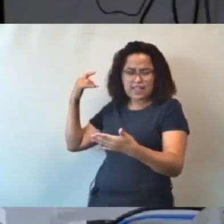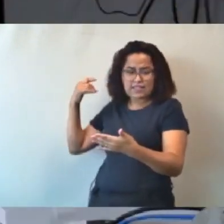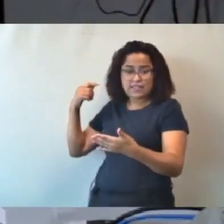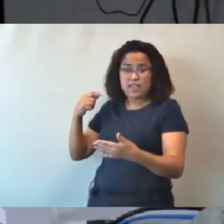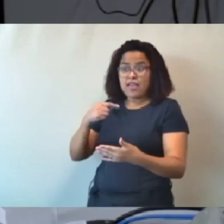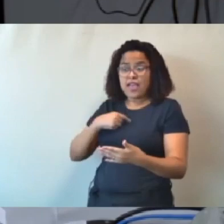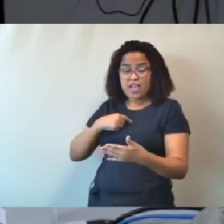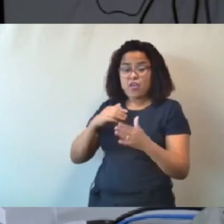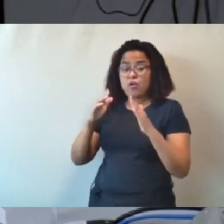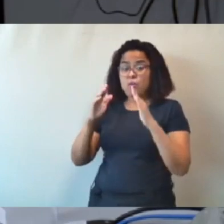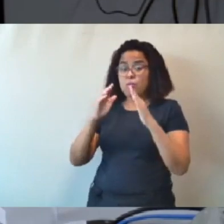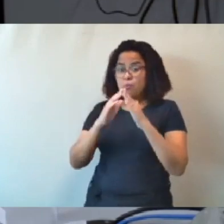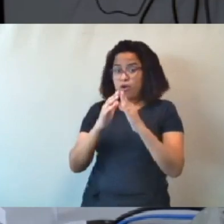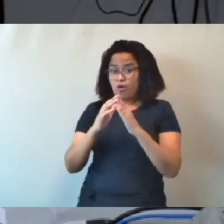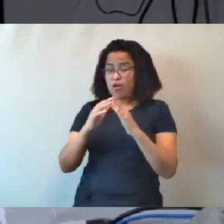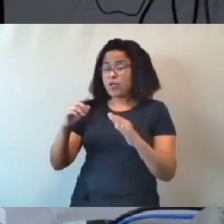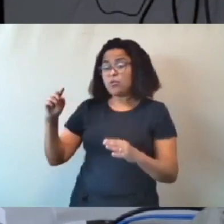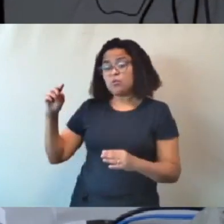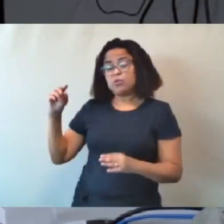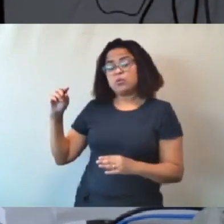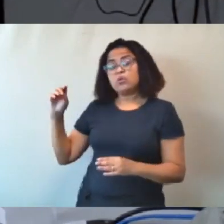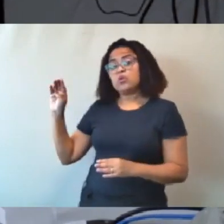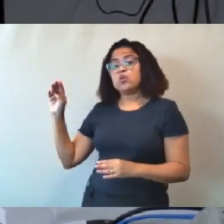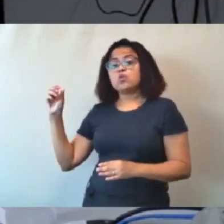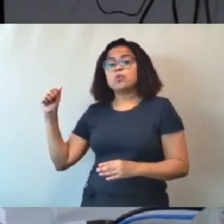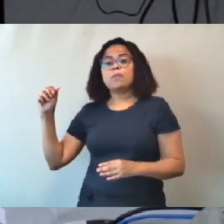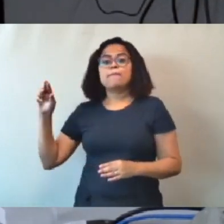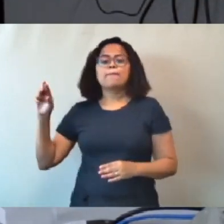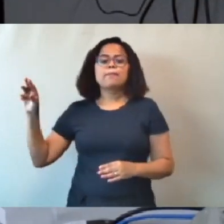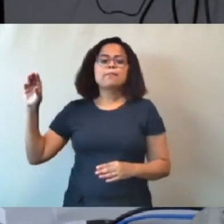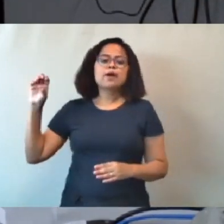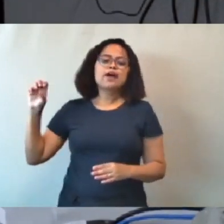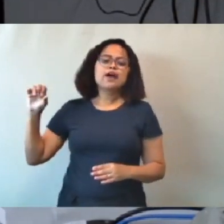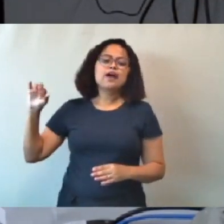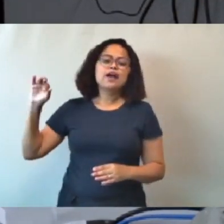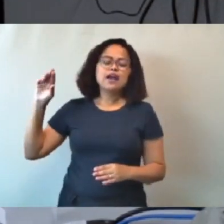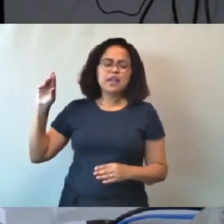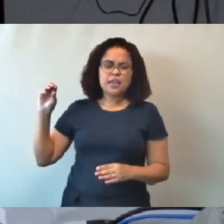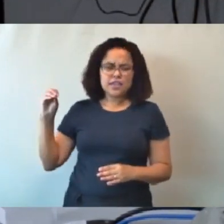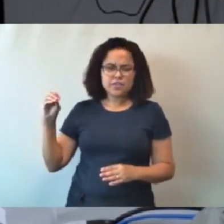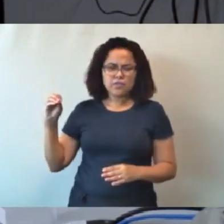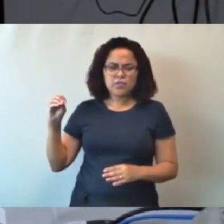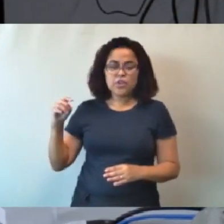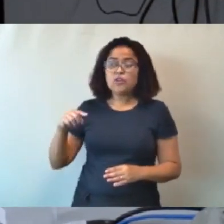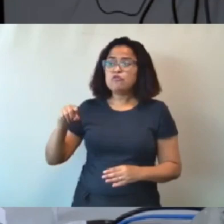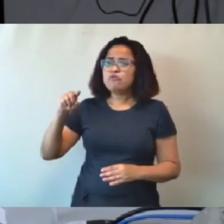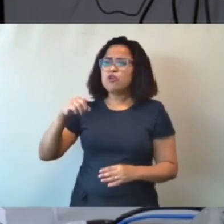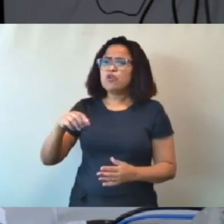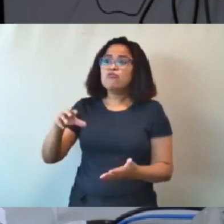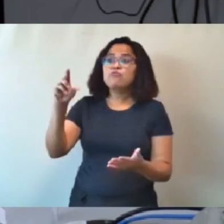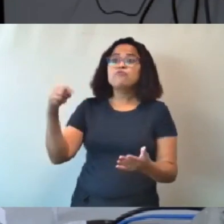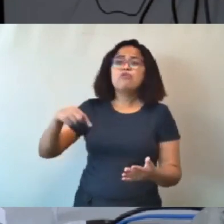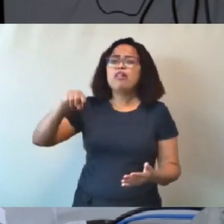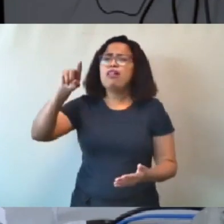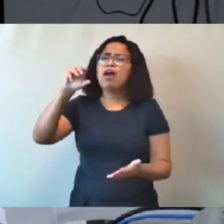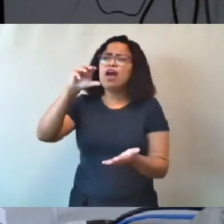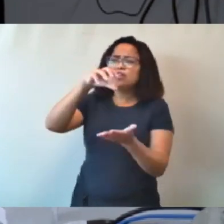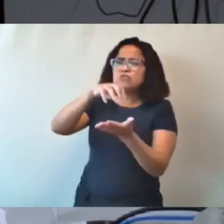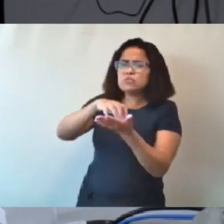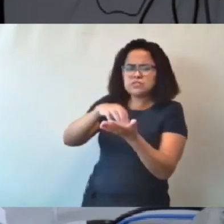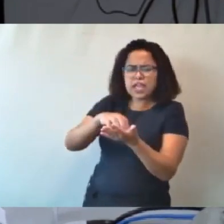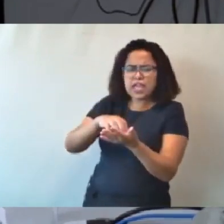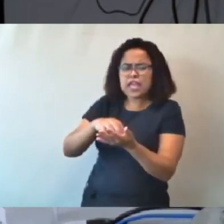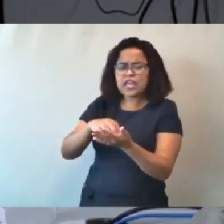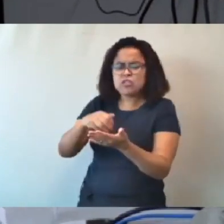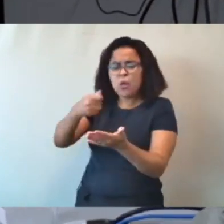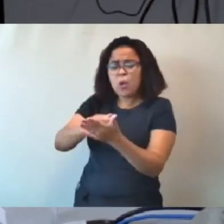a gente sempre falava isso, ó, vou ter que ir lá no centro para ir no cartório, vou ter que ir lá no centro para comprar roupa, vou ter que ir lá no centro, e tudo